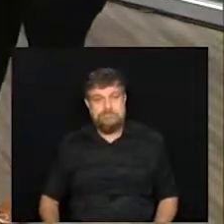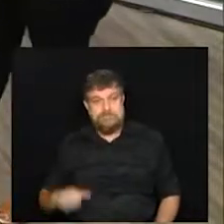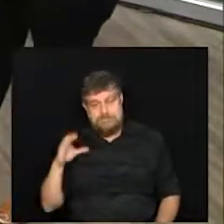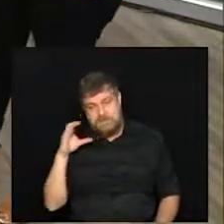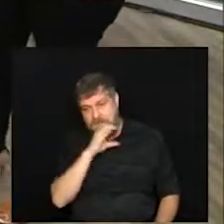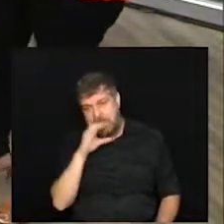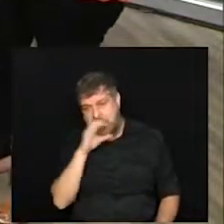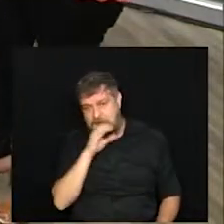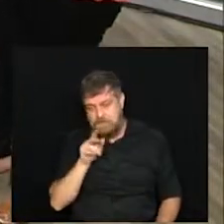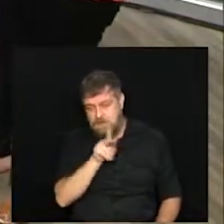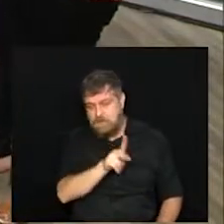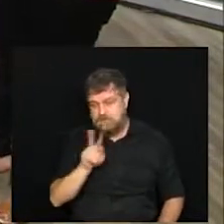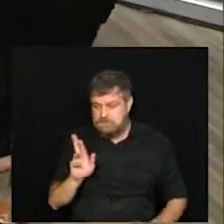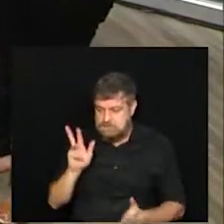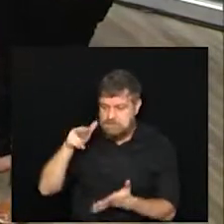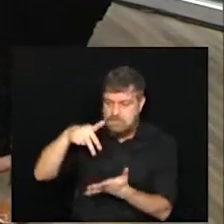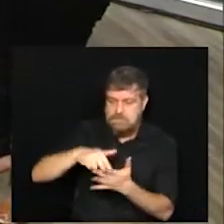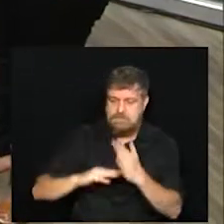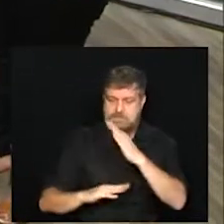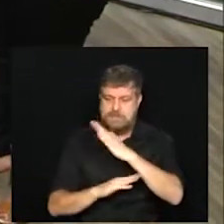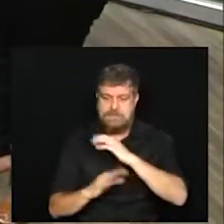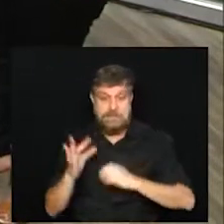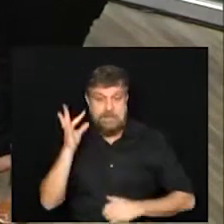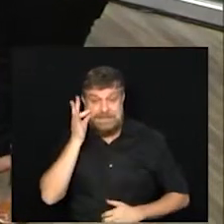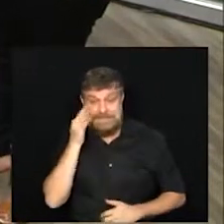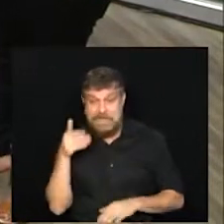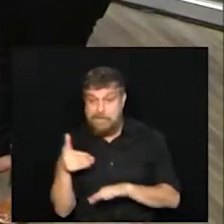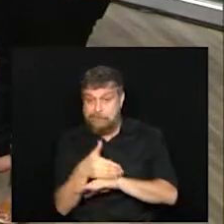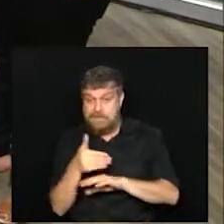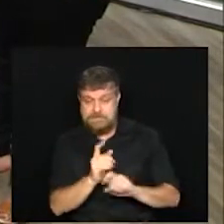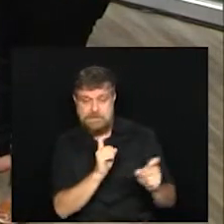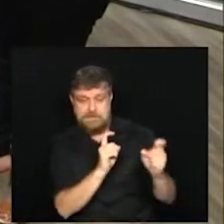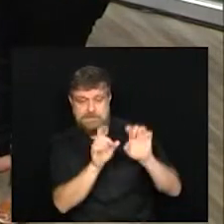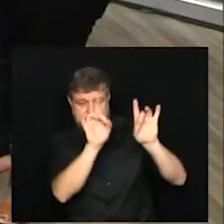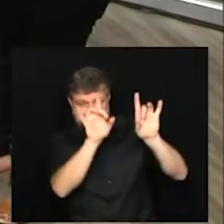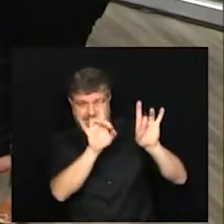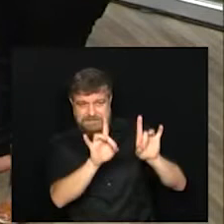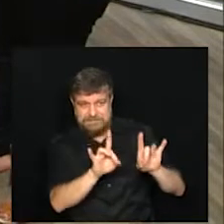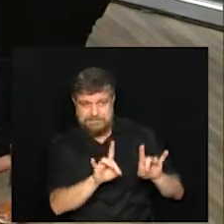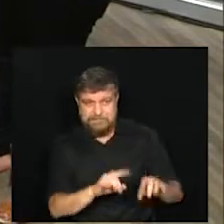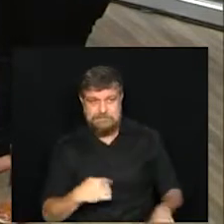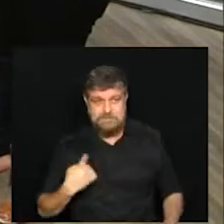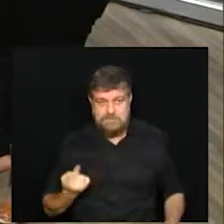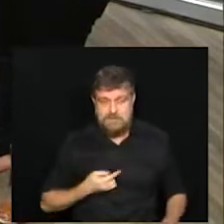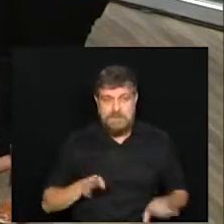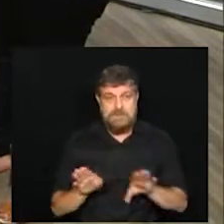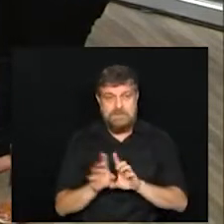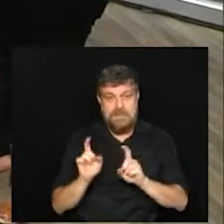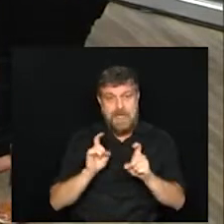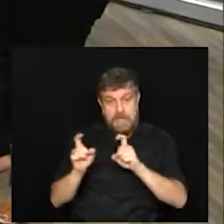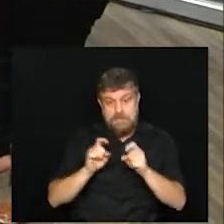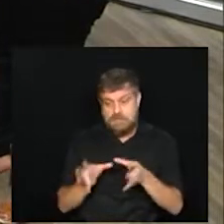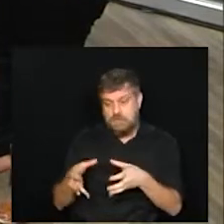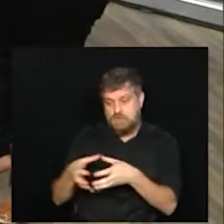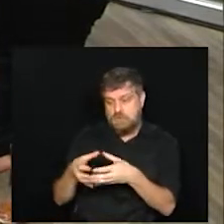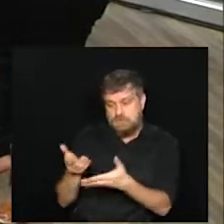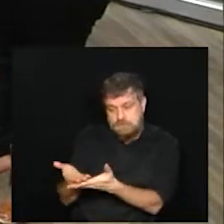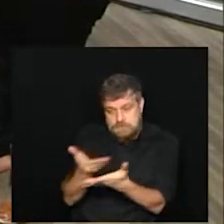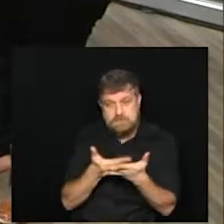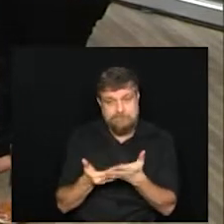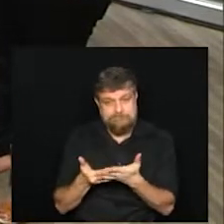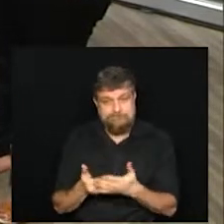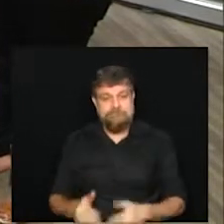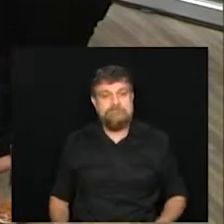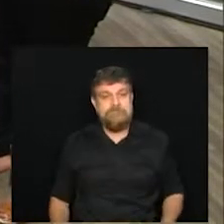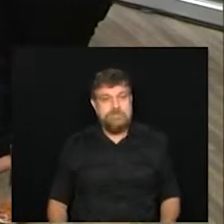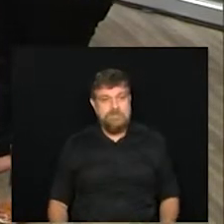antes estará de volta aqui na Câmara de Campinas, participando das reuniões extraordinárias e das reuniões de comissão. Mina Abreu,